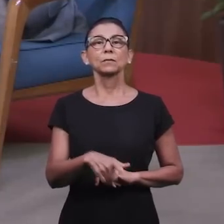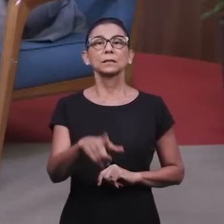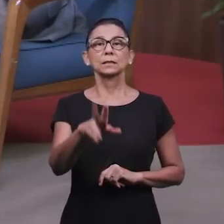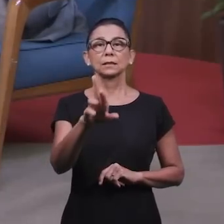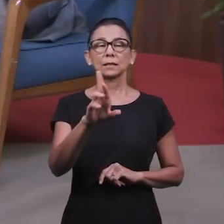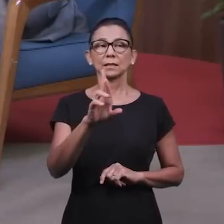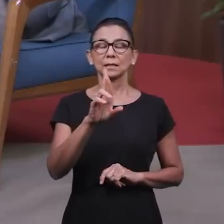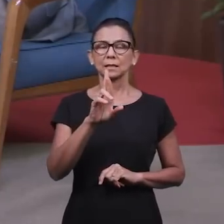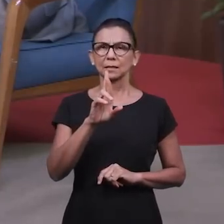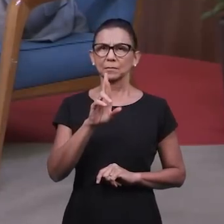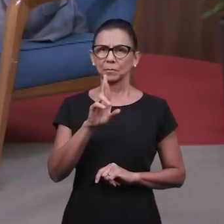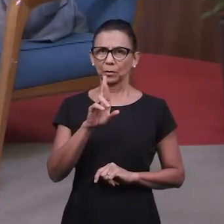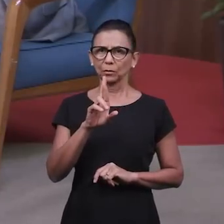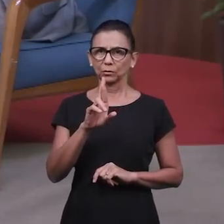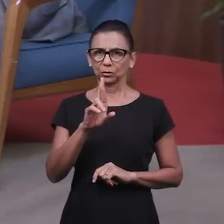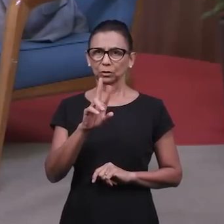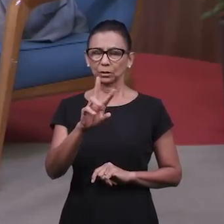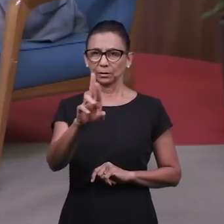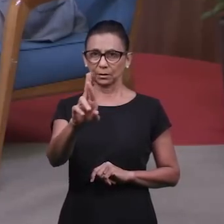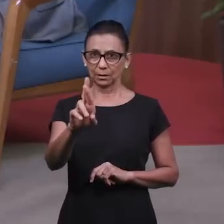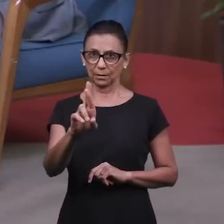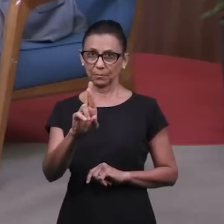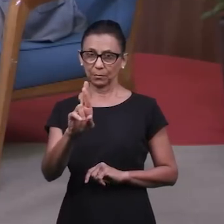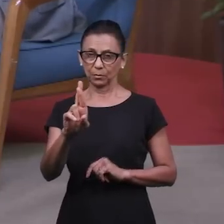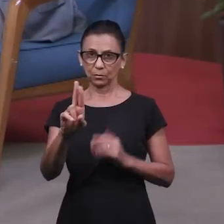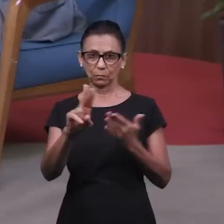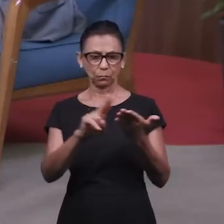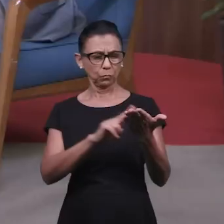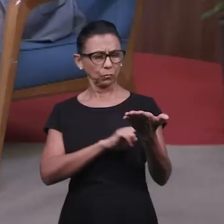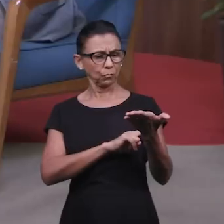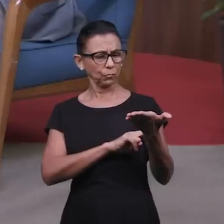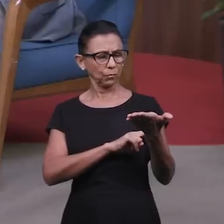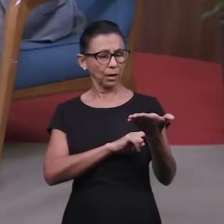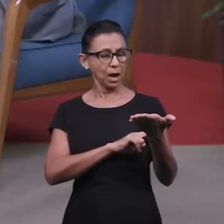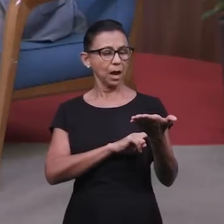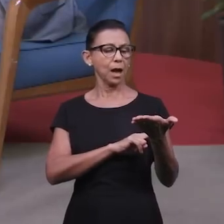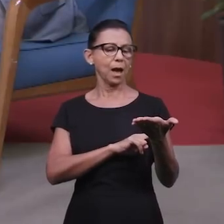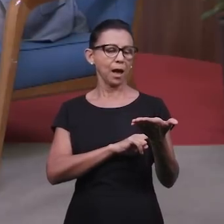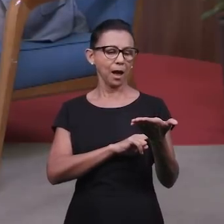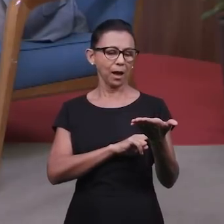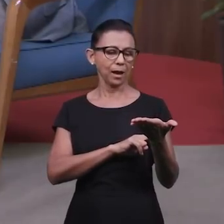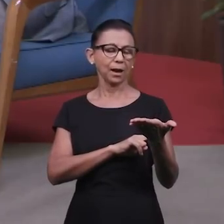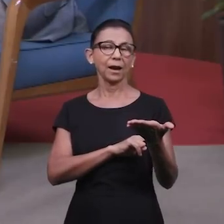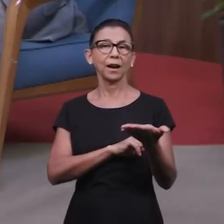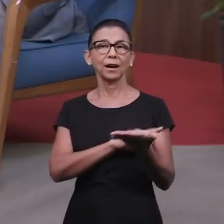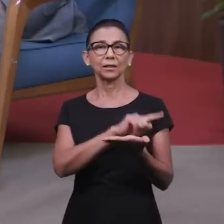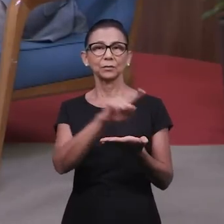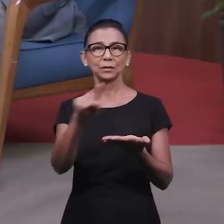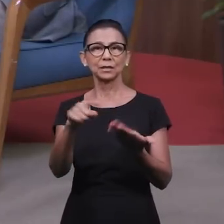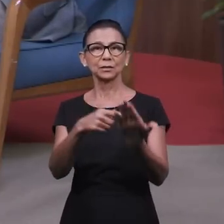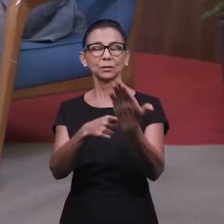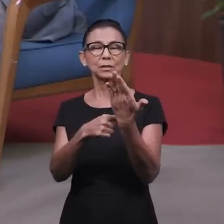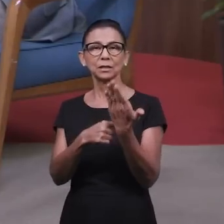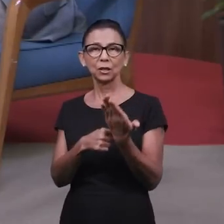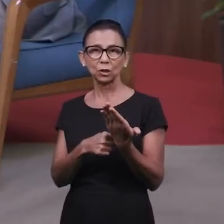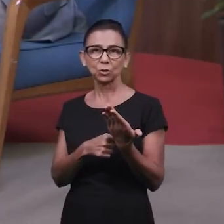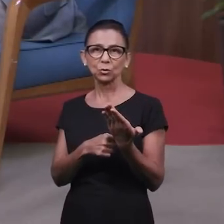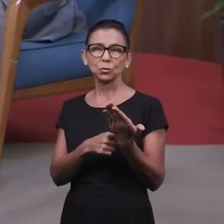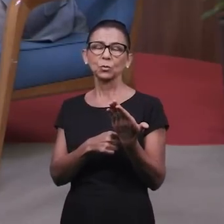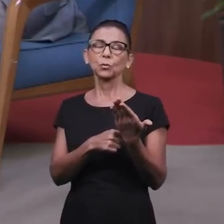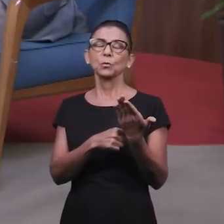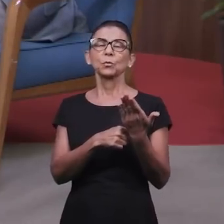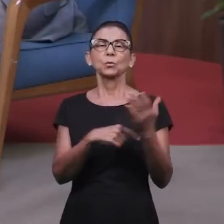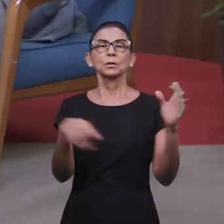responde a essa pergunta, essa resposta, e você envia, nós recebemos aqui e você nos ajuda a estruturar,